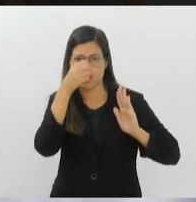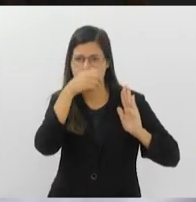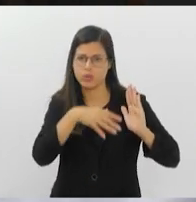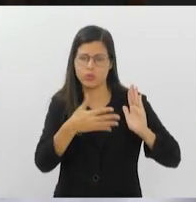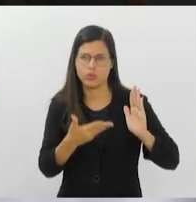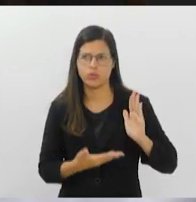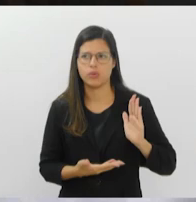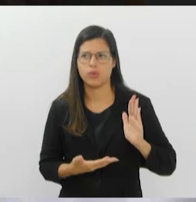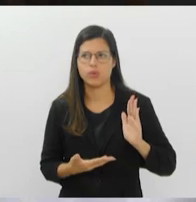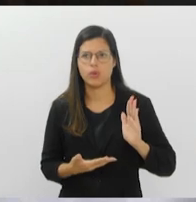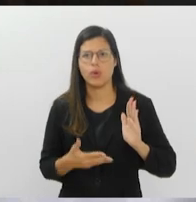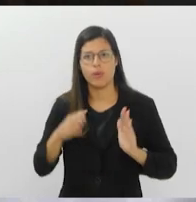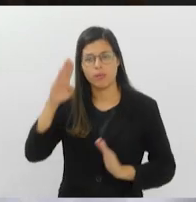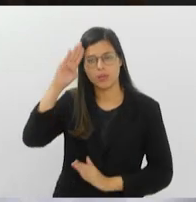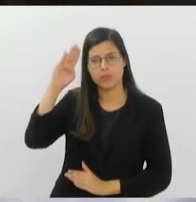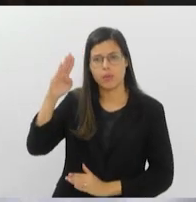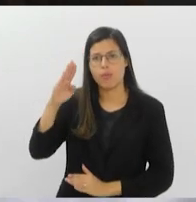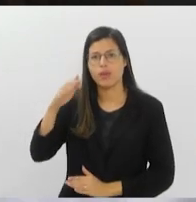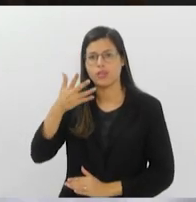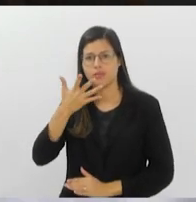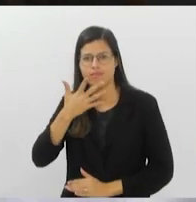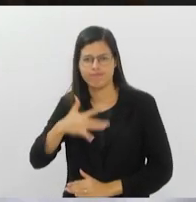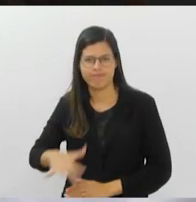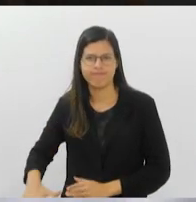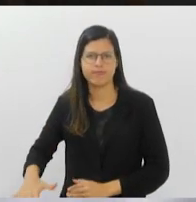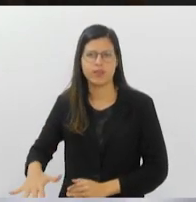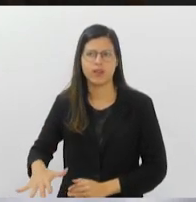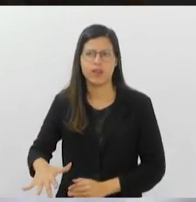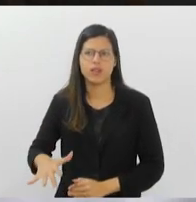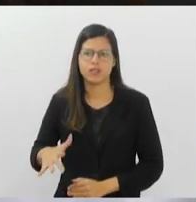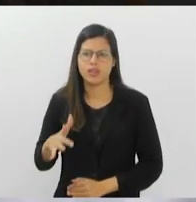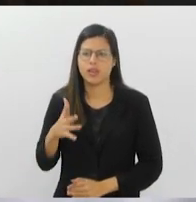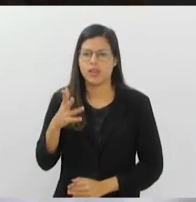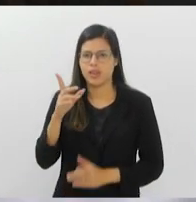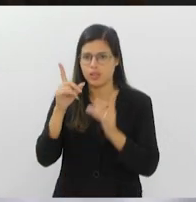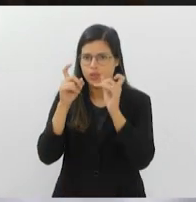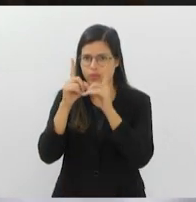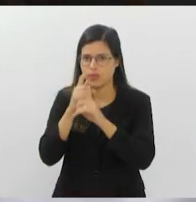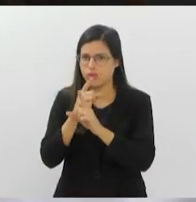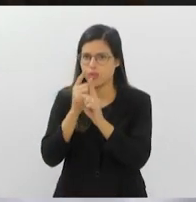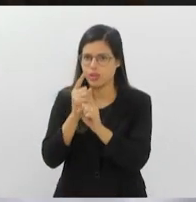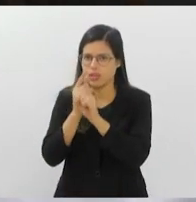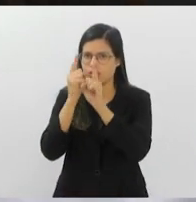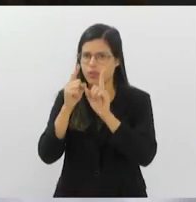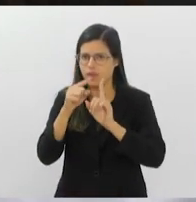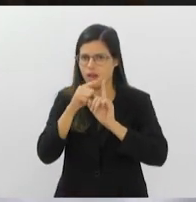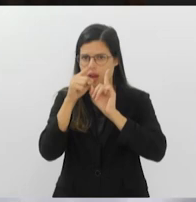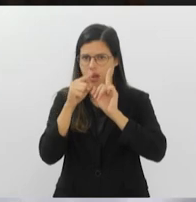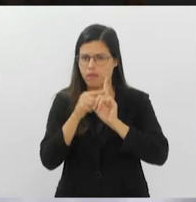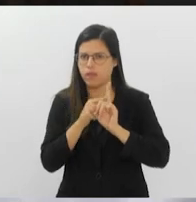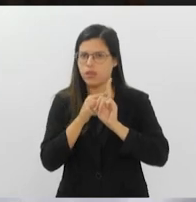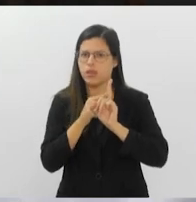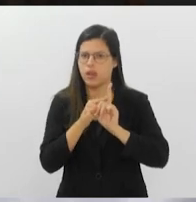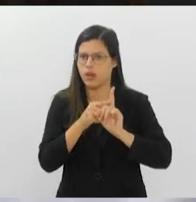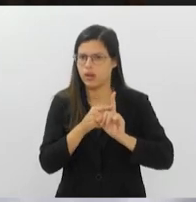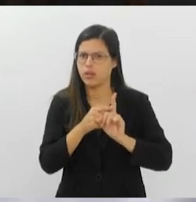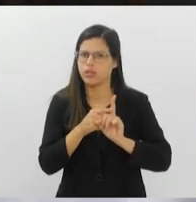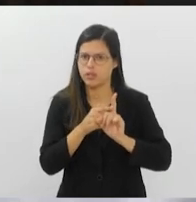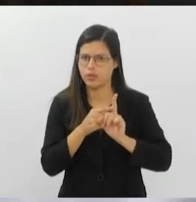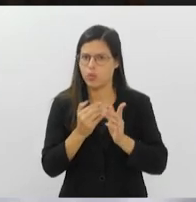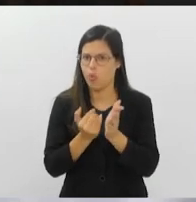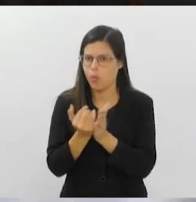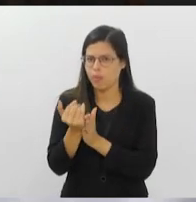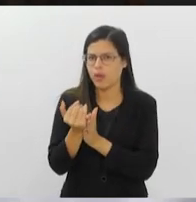das meninas, que é mais difícil você identificar a gravidez nas primeiras semanas, serem obrigadas, né, a parir o fruto